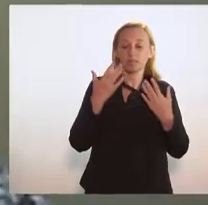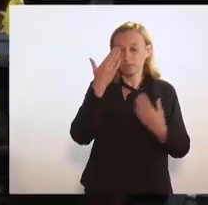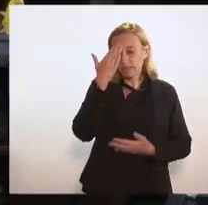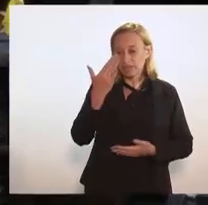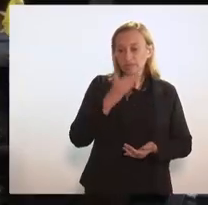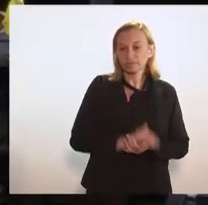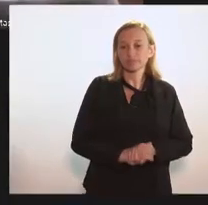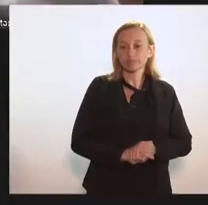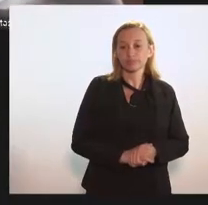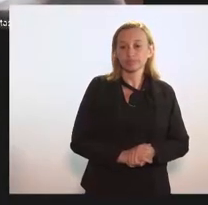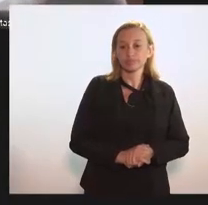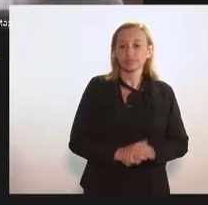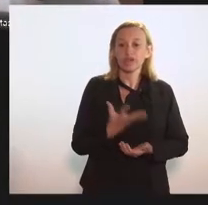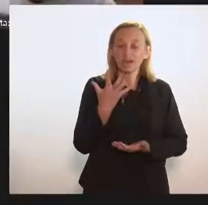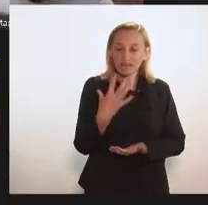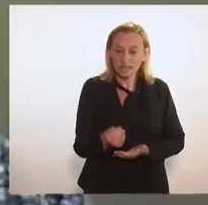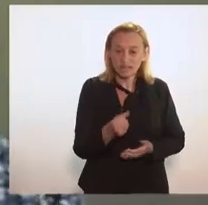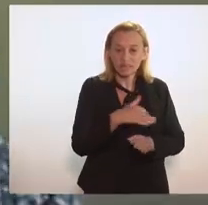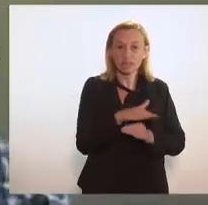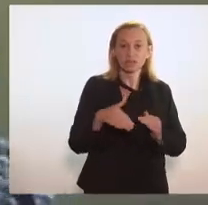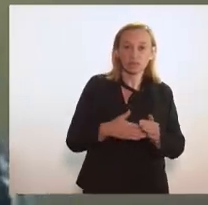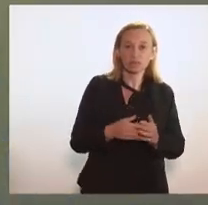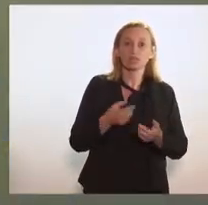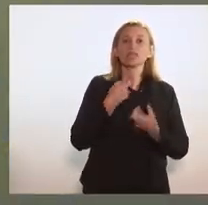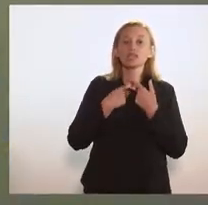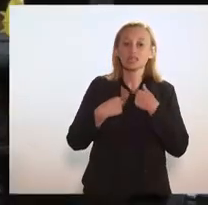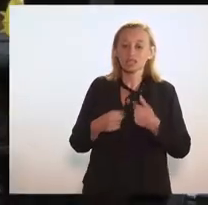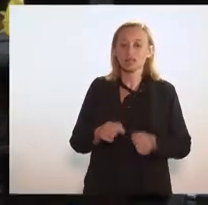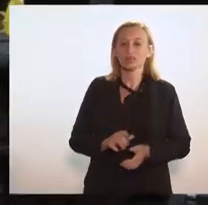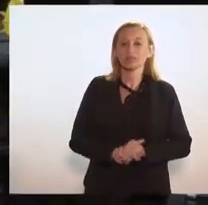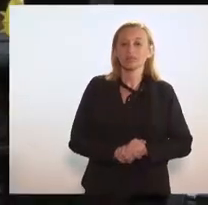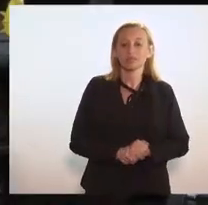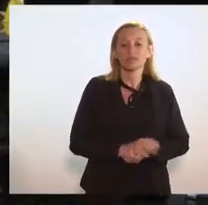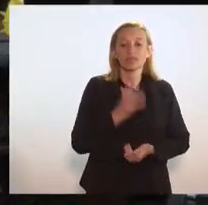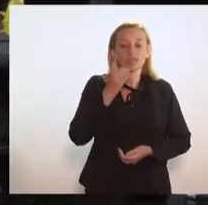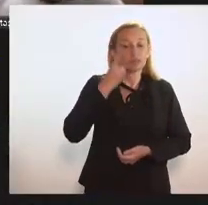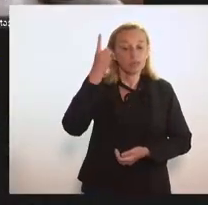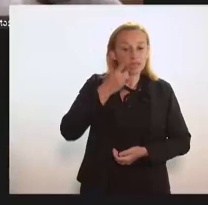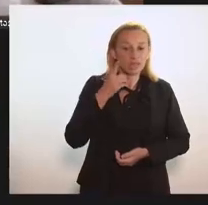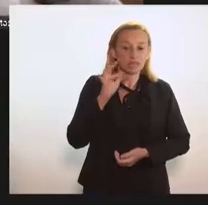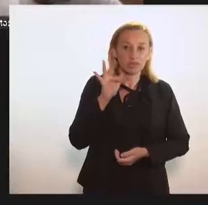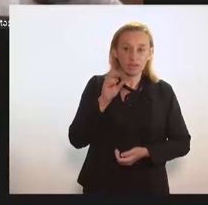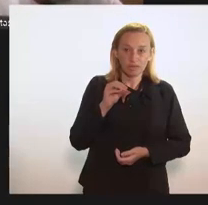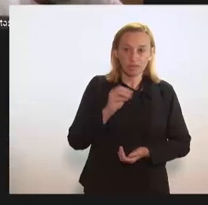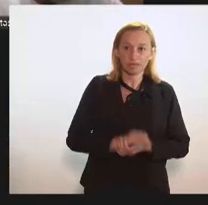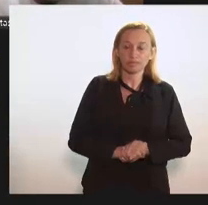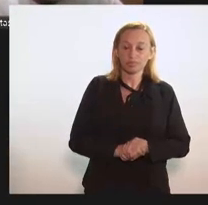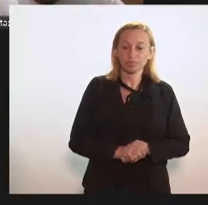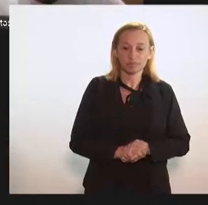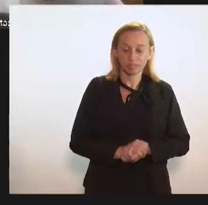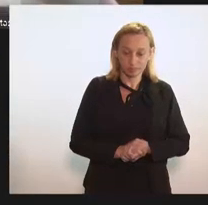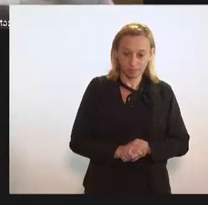obrigado concedida autonomia a O que desejar Deputado Flávio Serafim ho